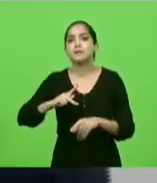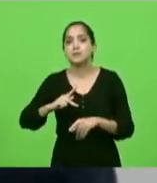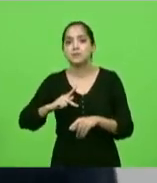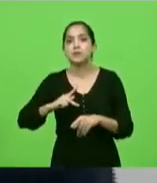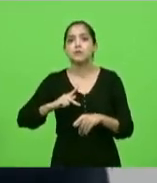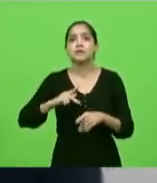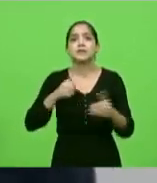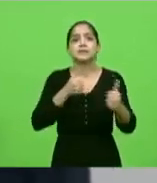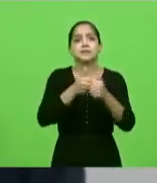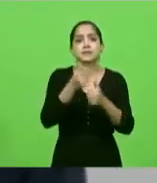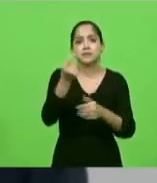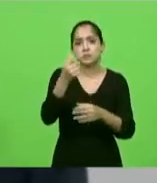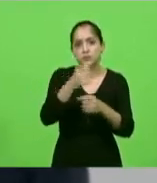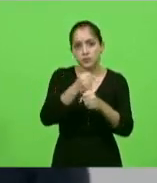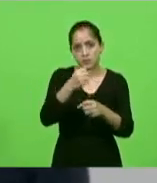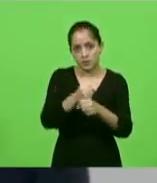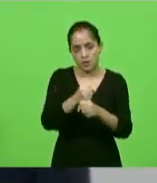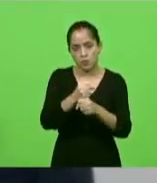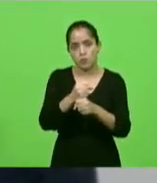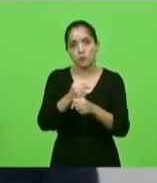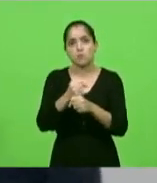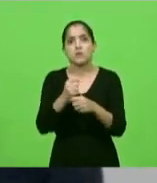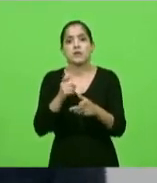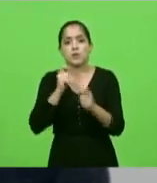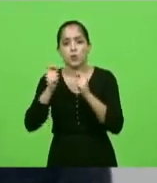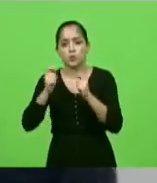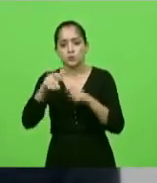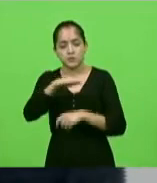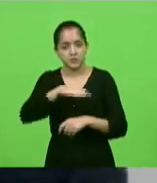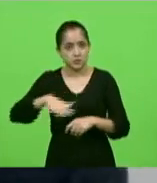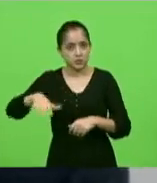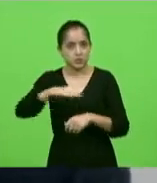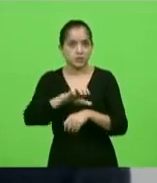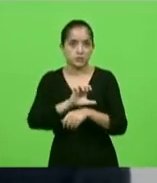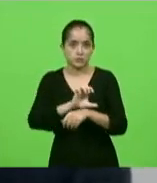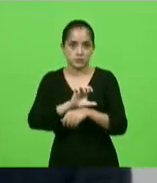Catarina, Tribunal de Contas e Controladoria Geral do Estado.